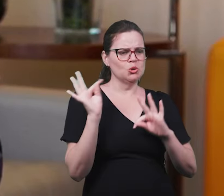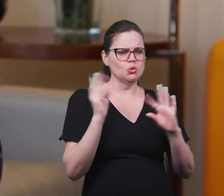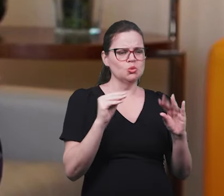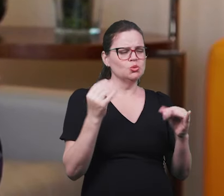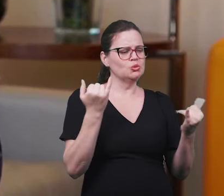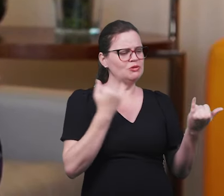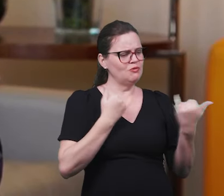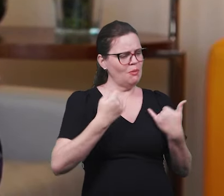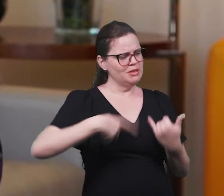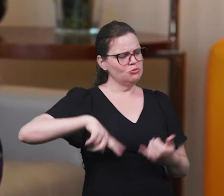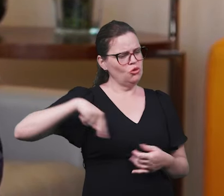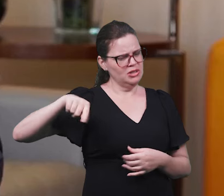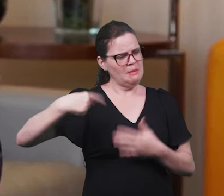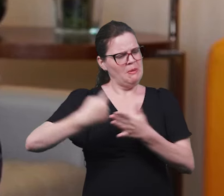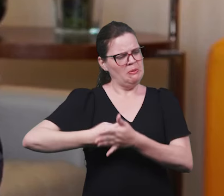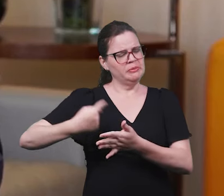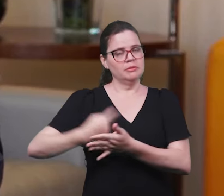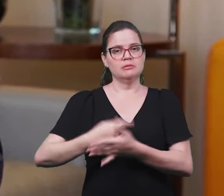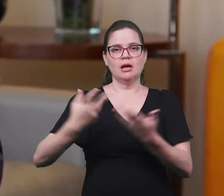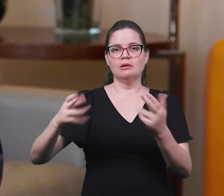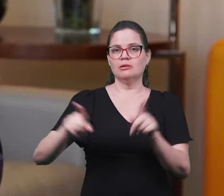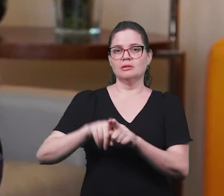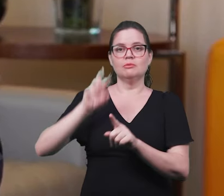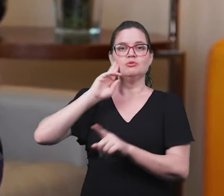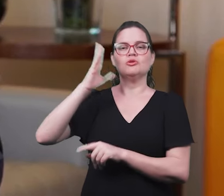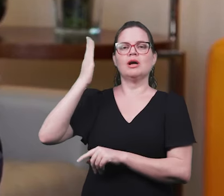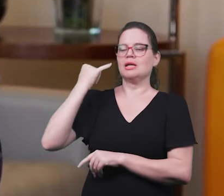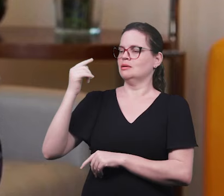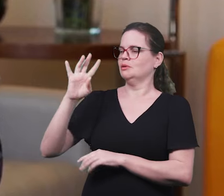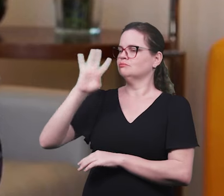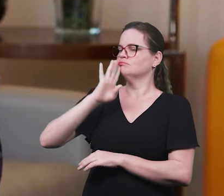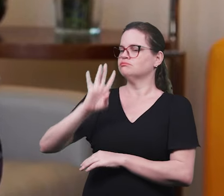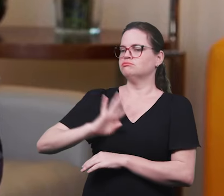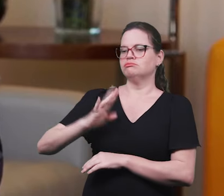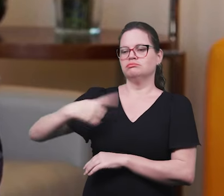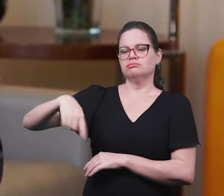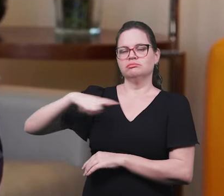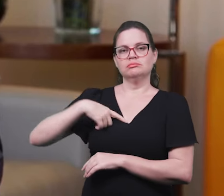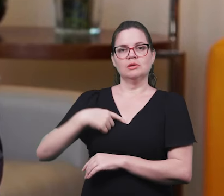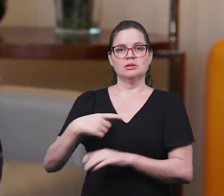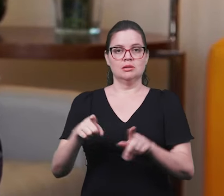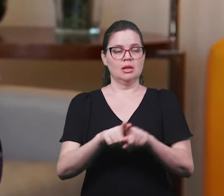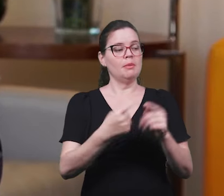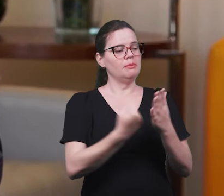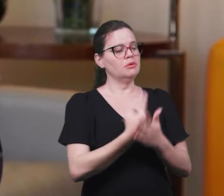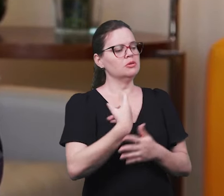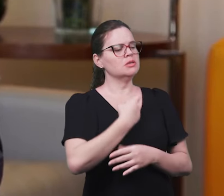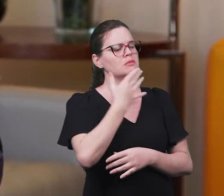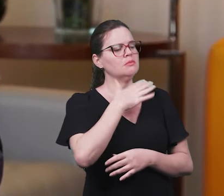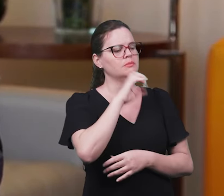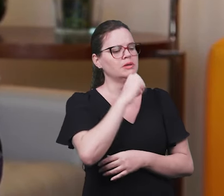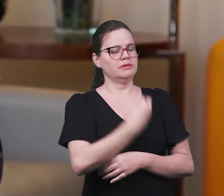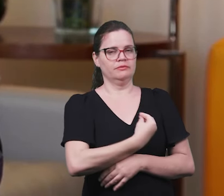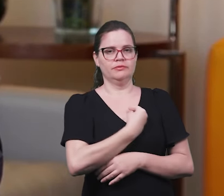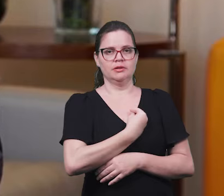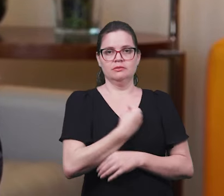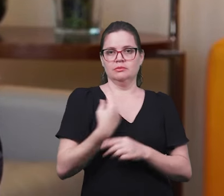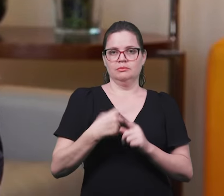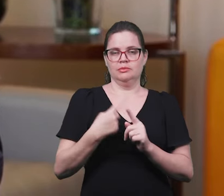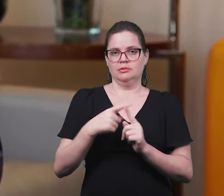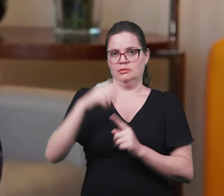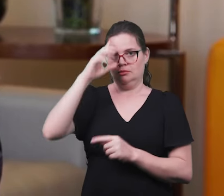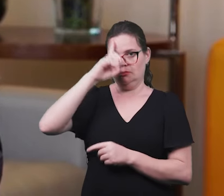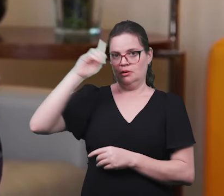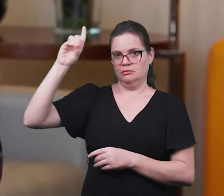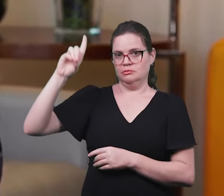saber tudo da nossa vida. Quer saber como nós estamos e se o Pai está vivo, né? Porque